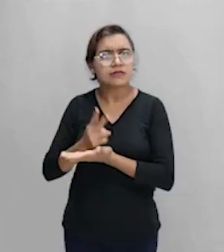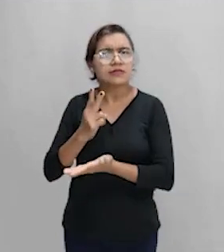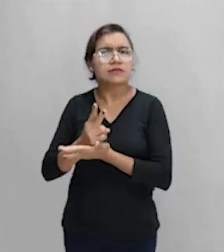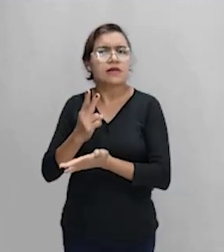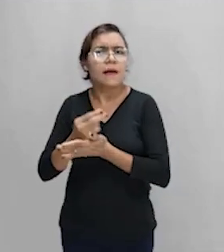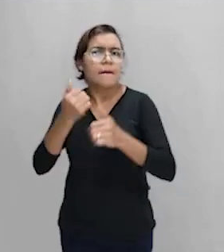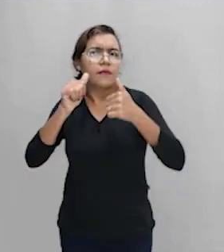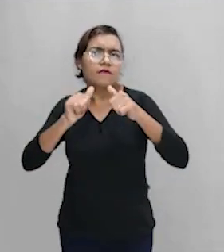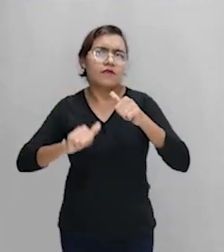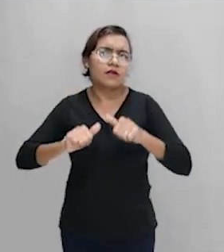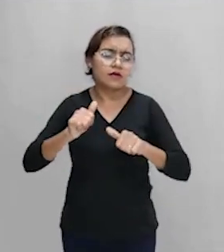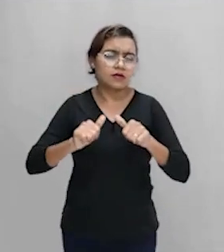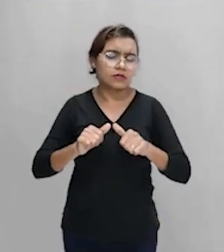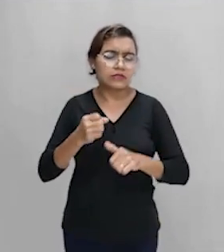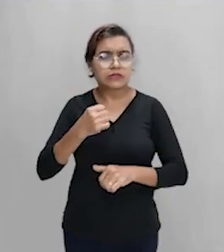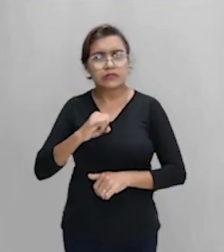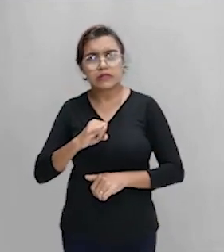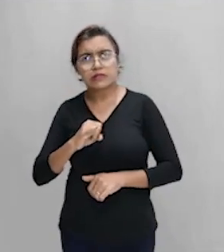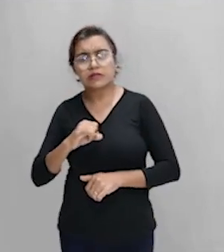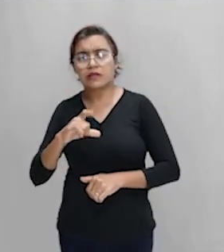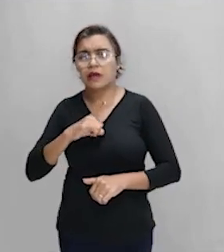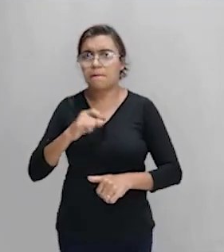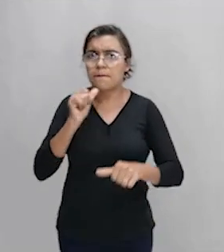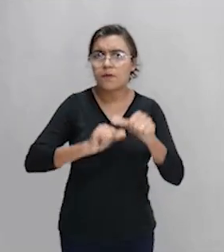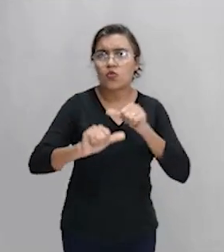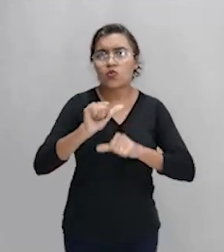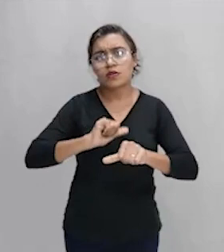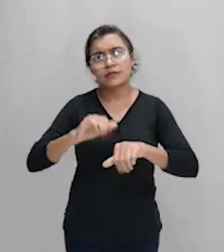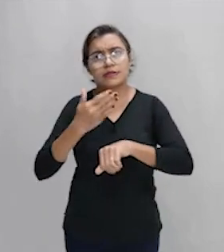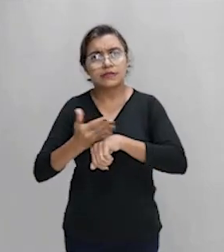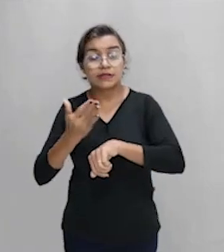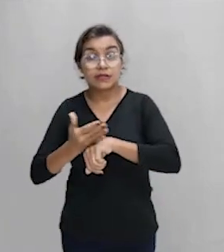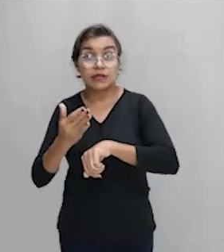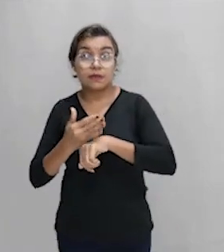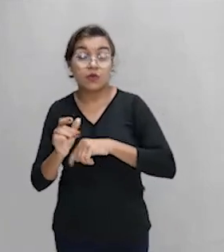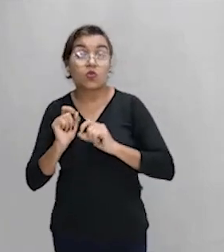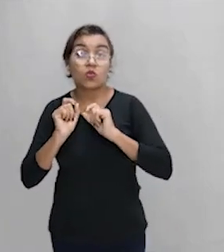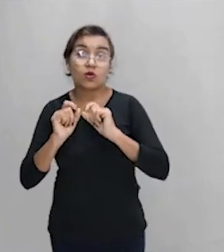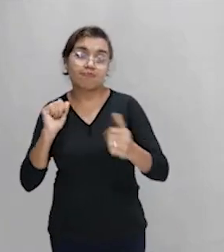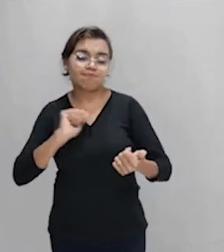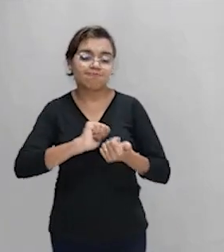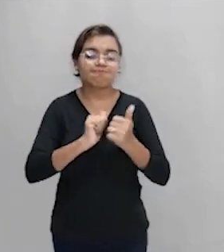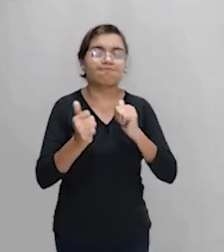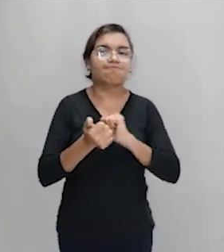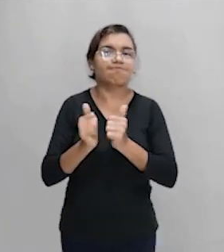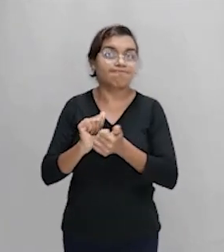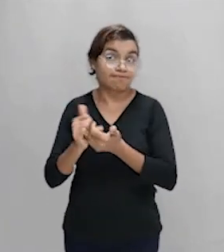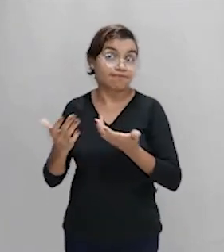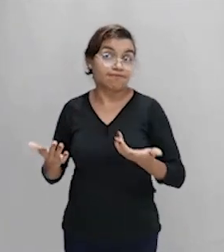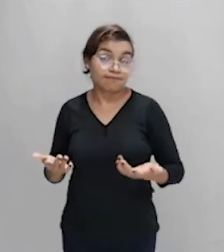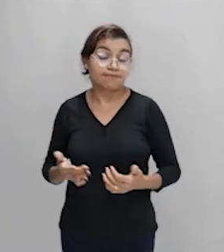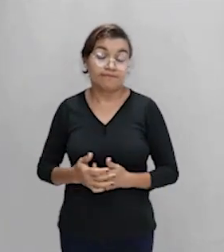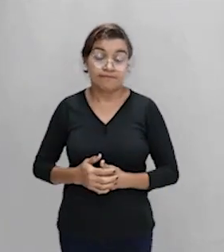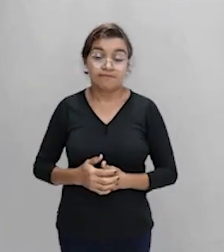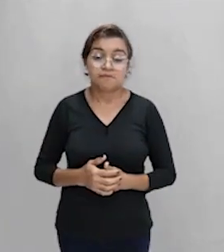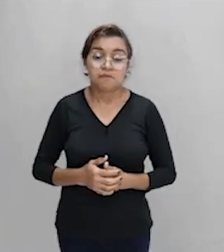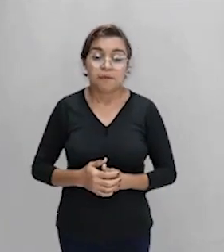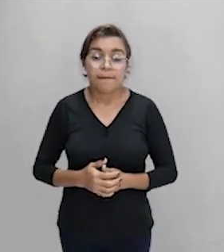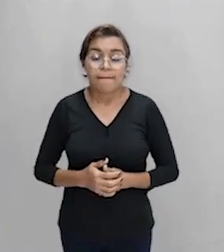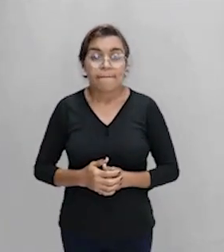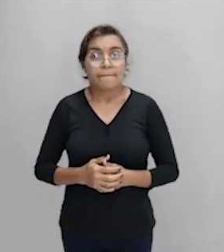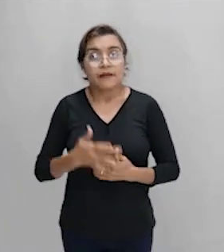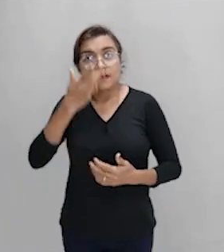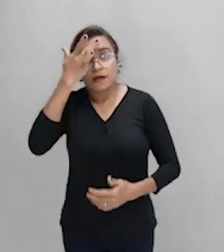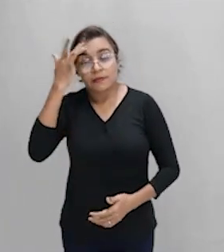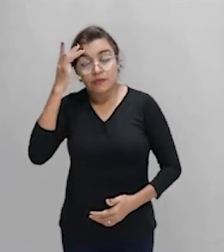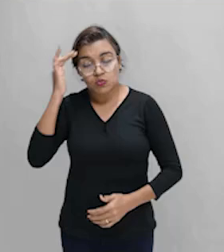para saber se ali vai sofrer alguma alteração no treinamento, o que vai ser adaptado. Quando o